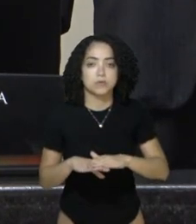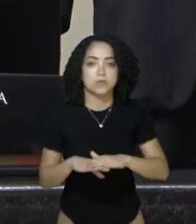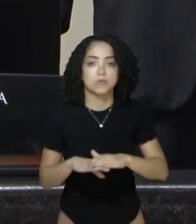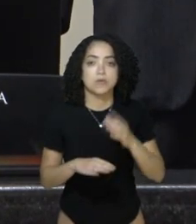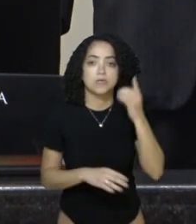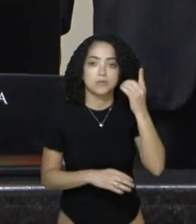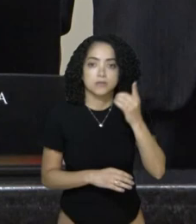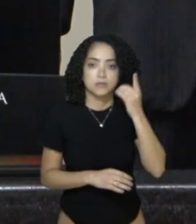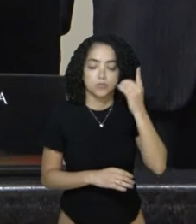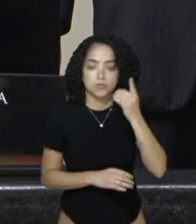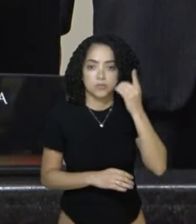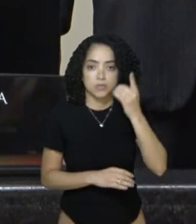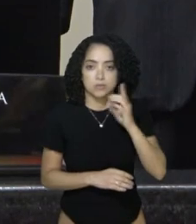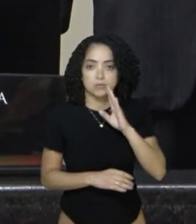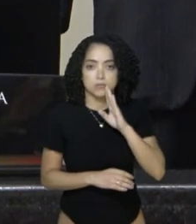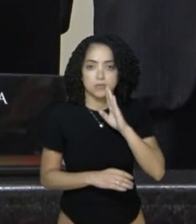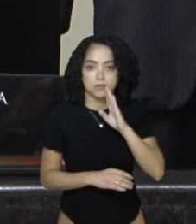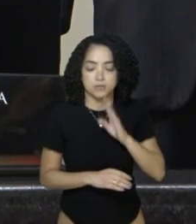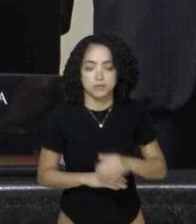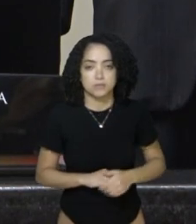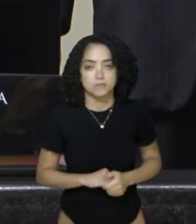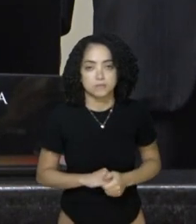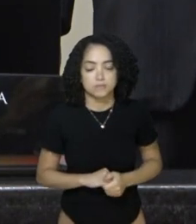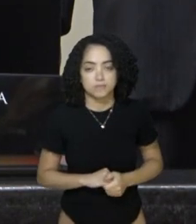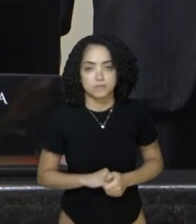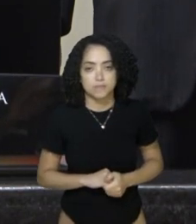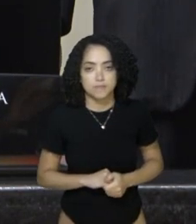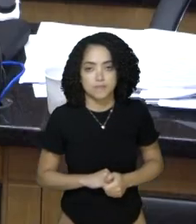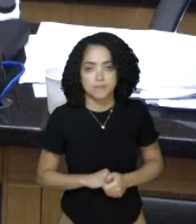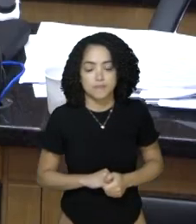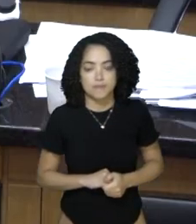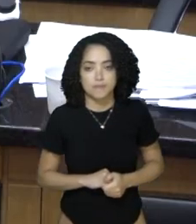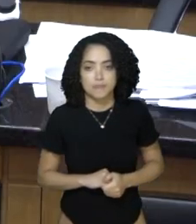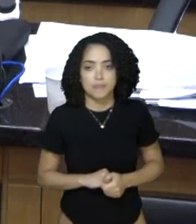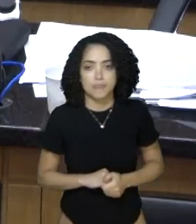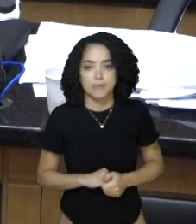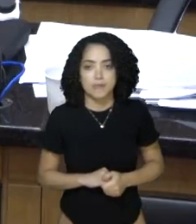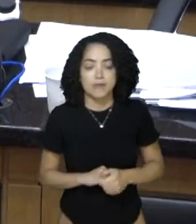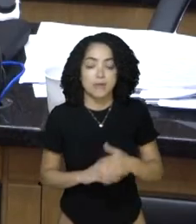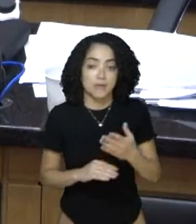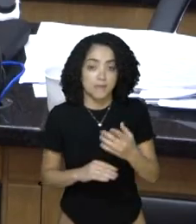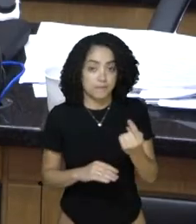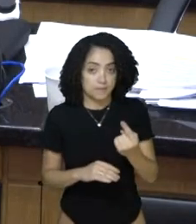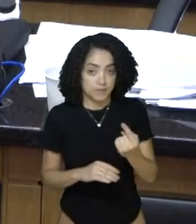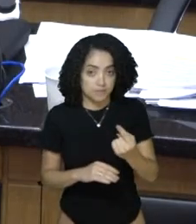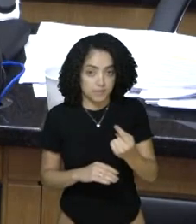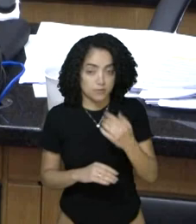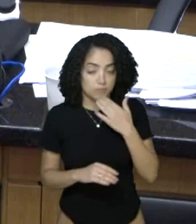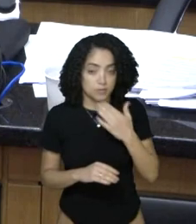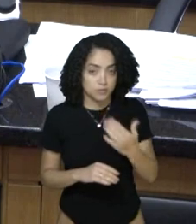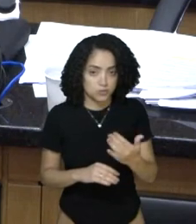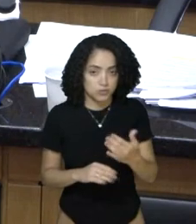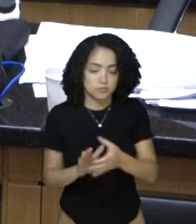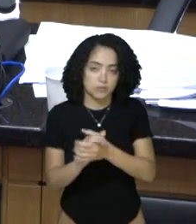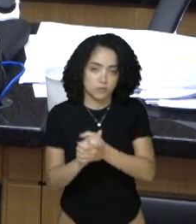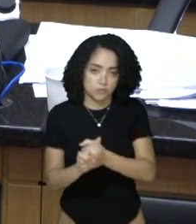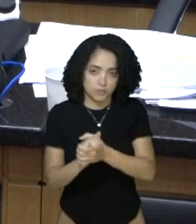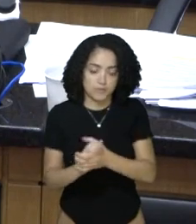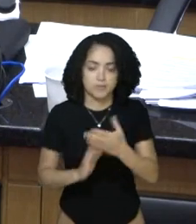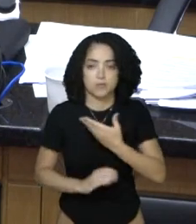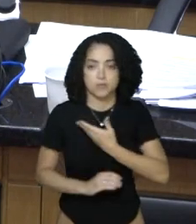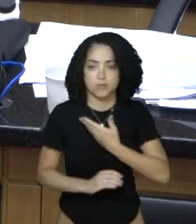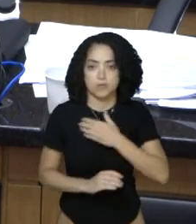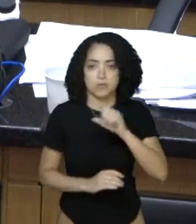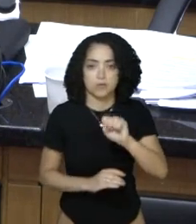deputado Nilson Berlanda. Senhor presidente, primeiro eu peço a palavra para cumprimentar um grande amigo,